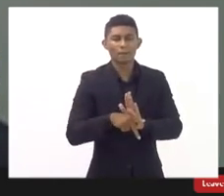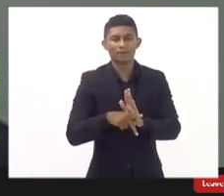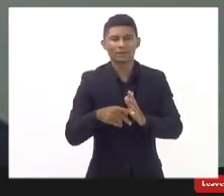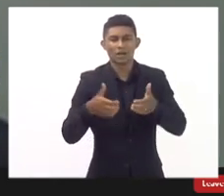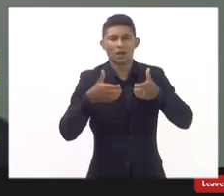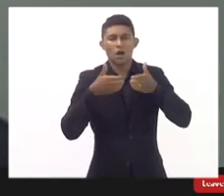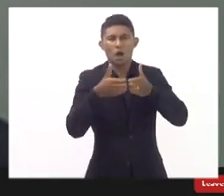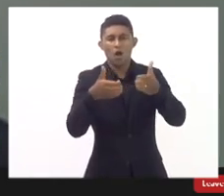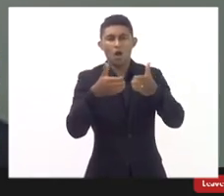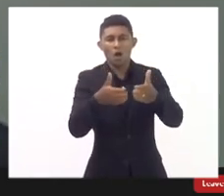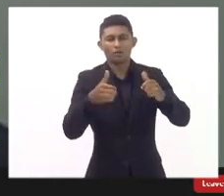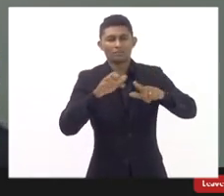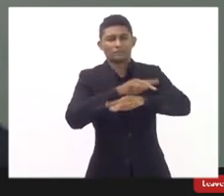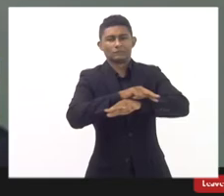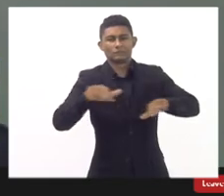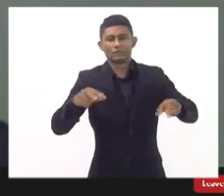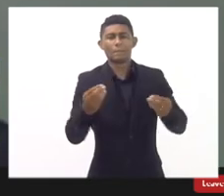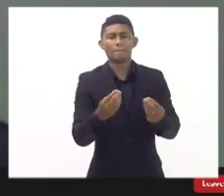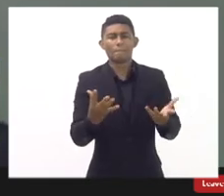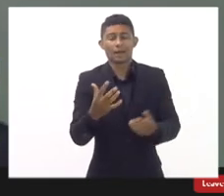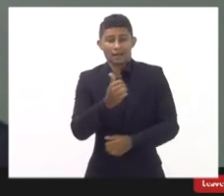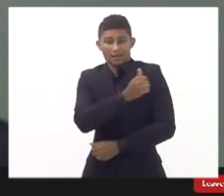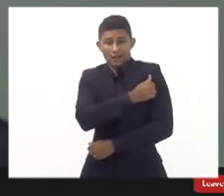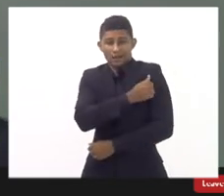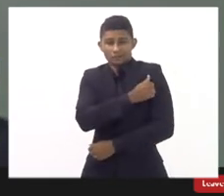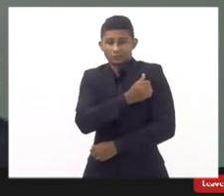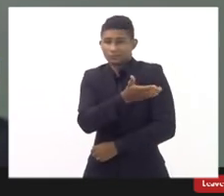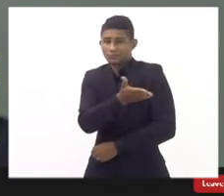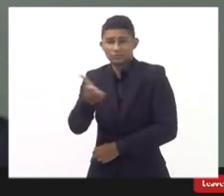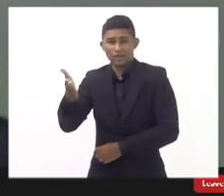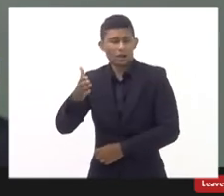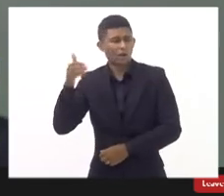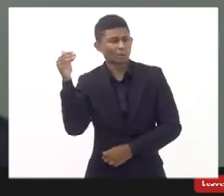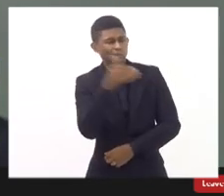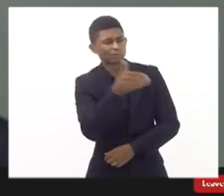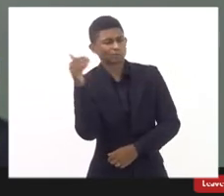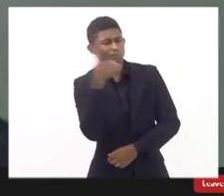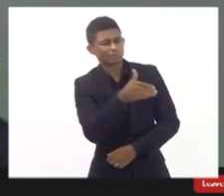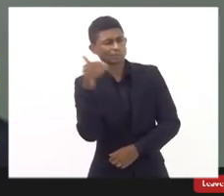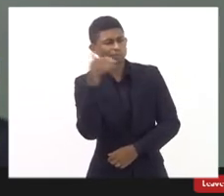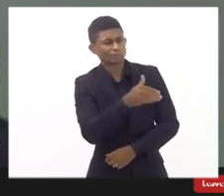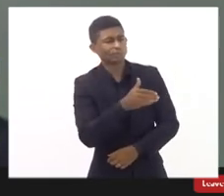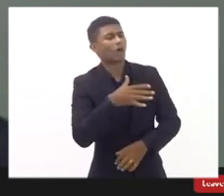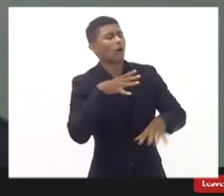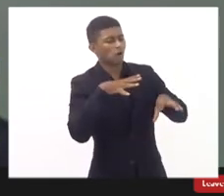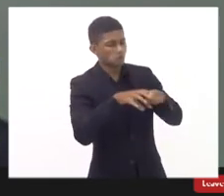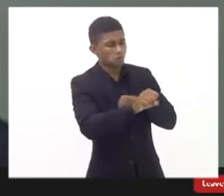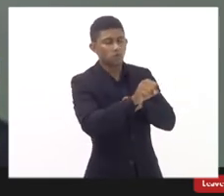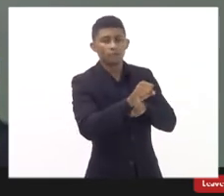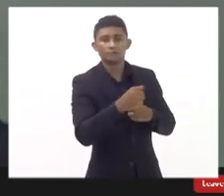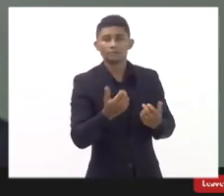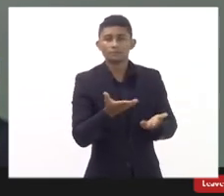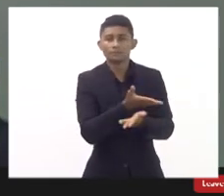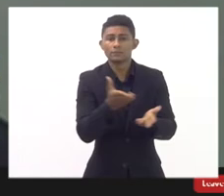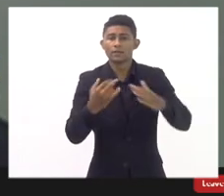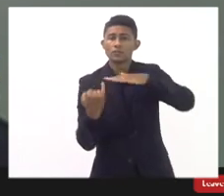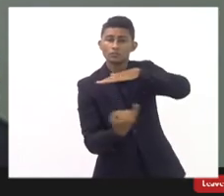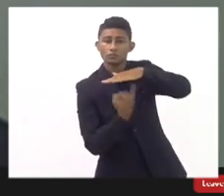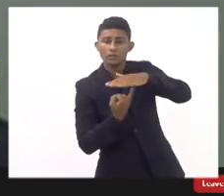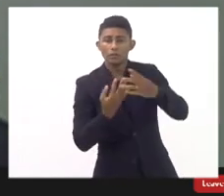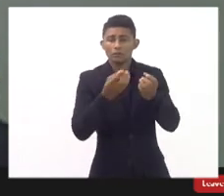da permanência dos estudantes, né, e sua formação, elas estão